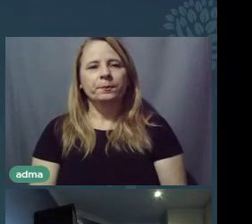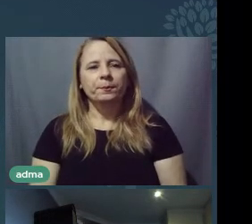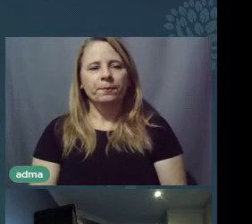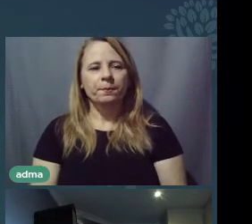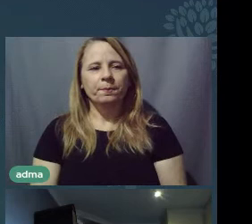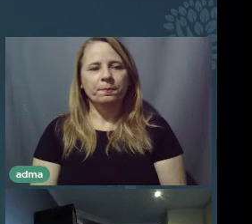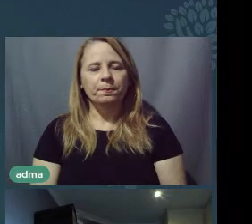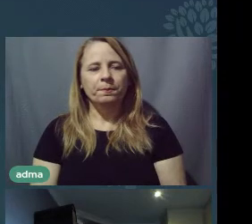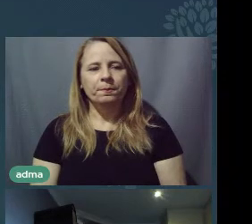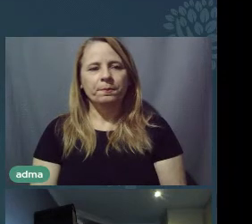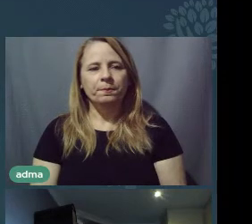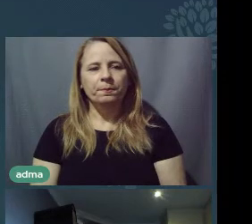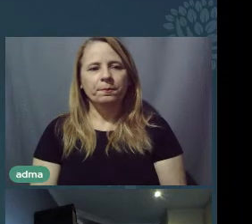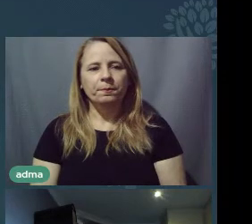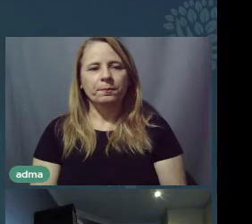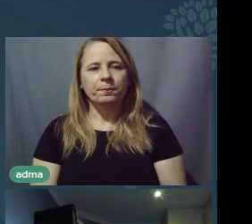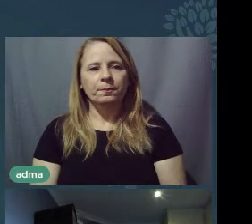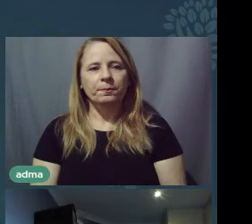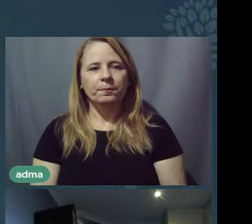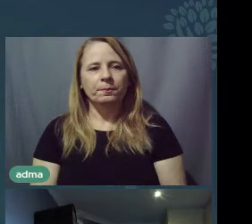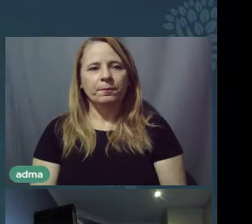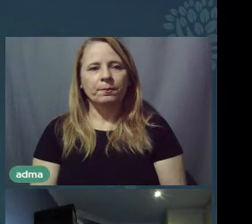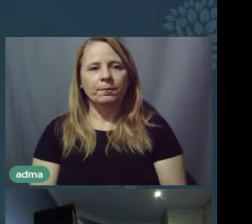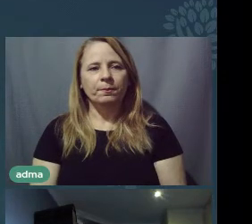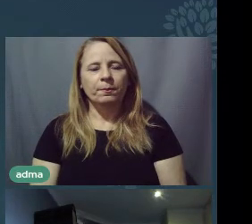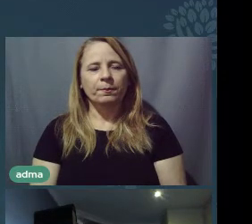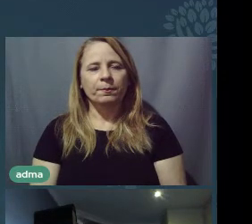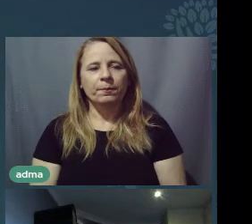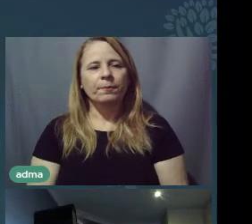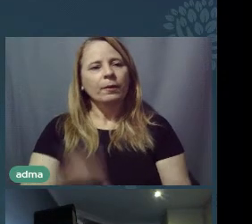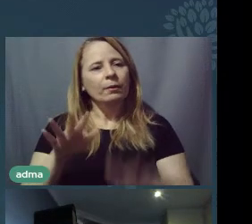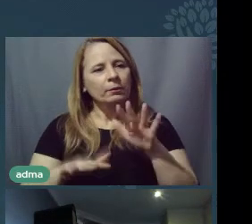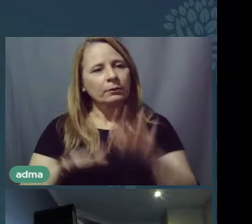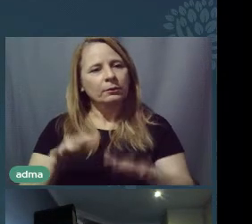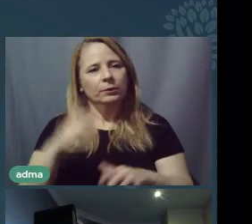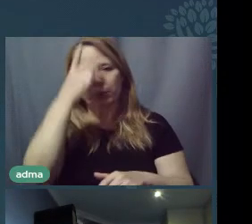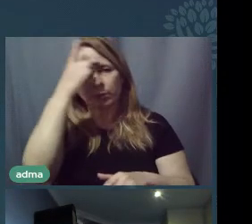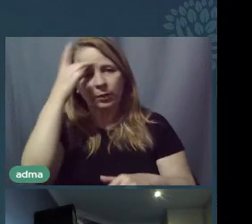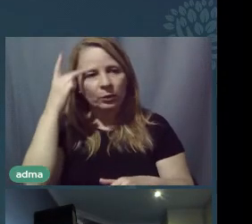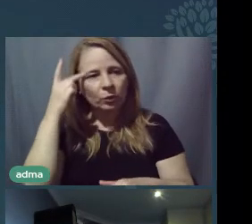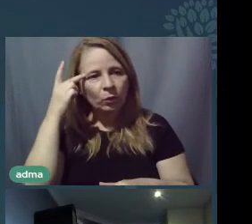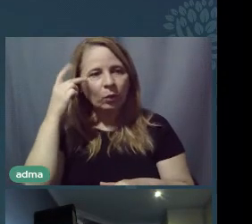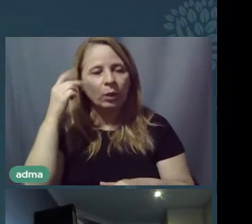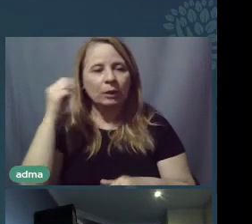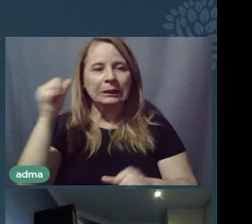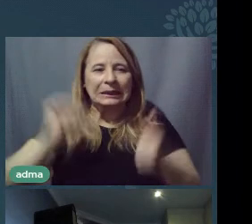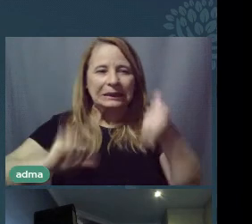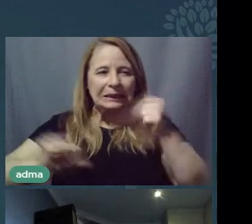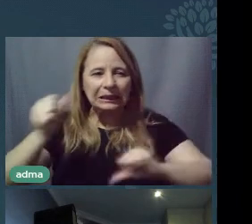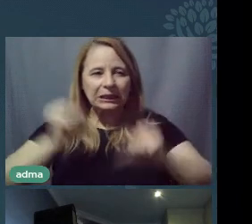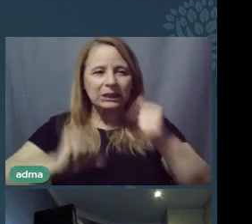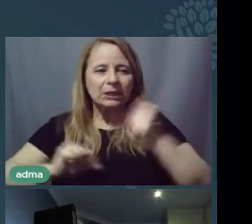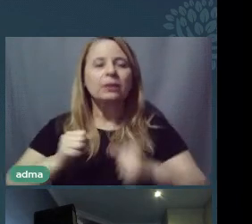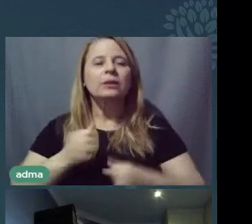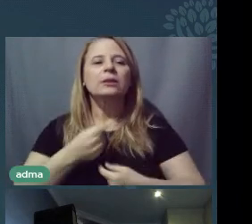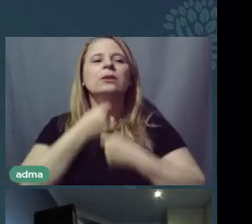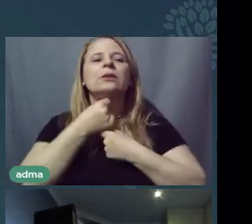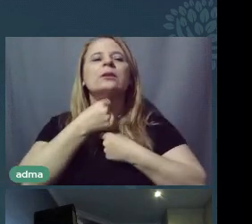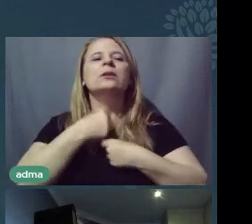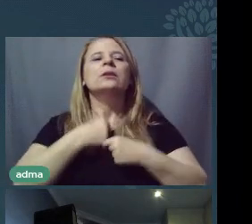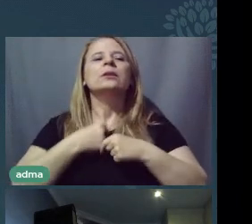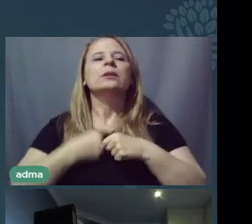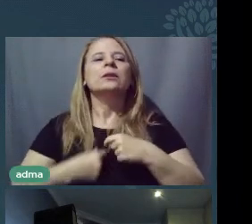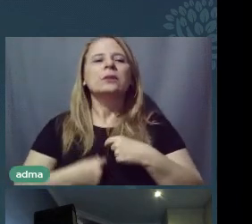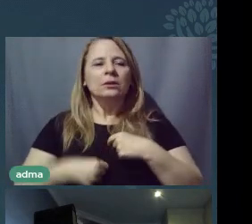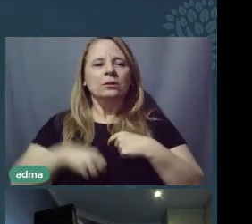Durante a crise, né, esse paciente evolui com uma obstrução aguda, né, dessa via aérea, que é